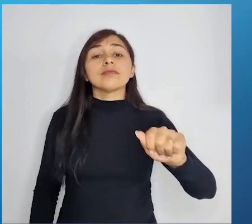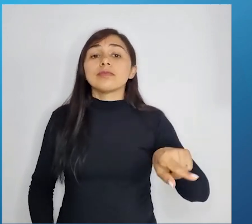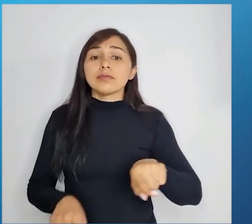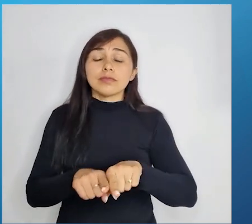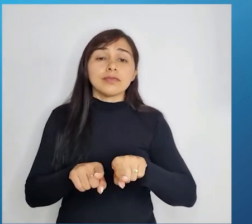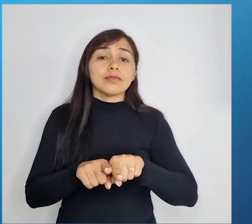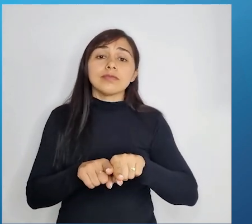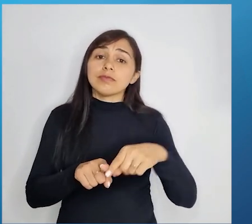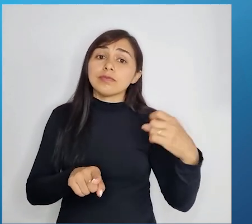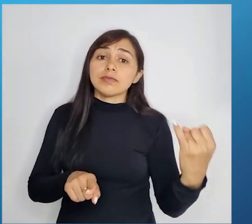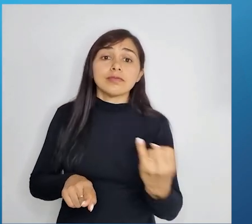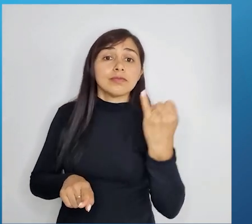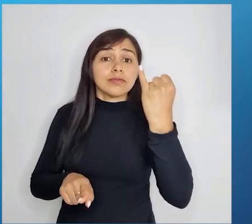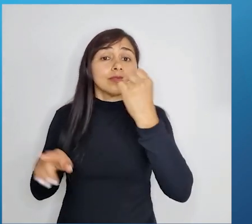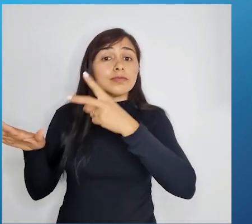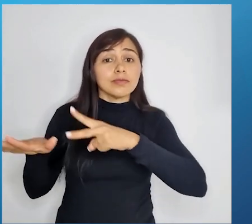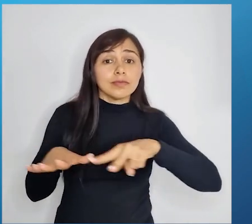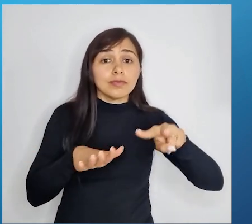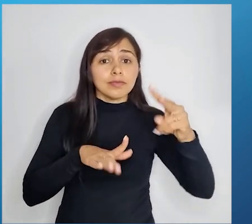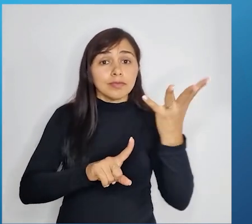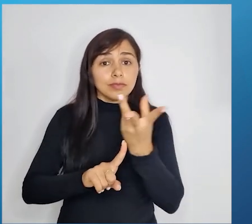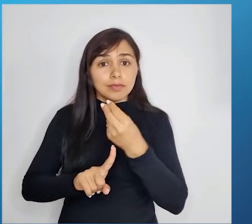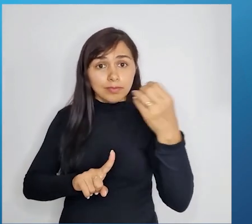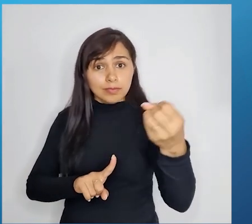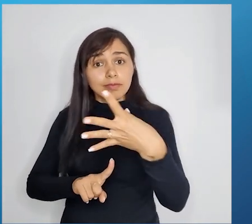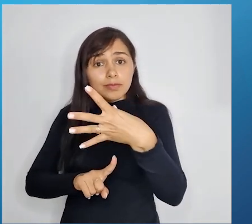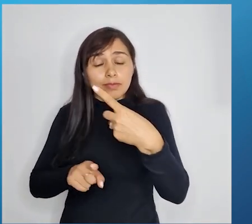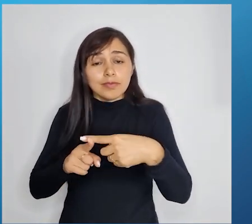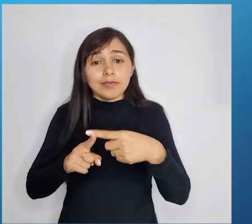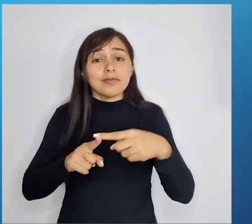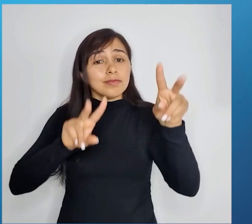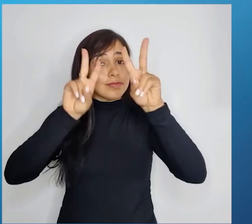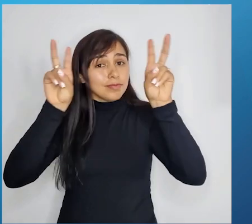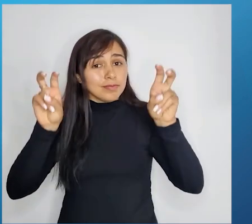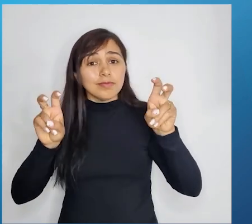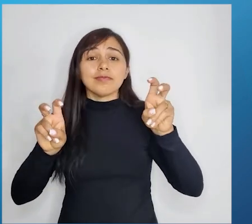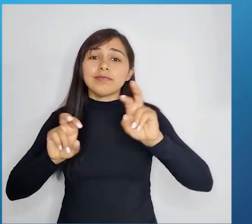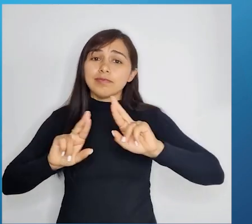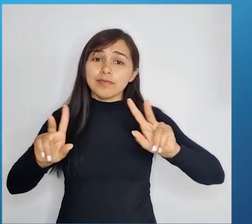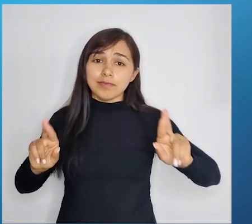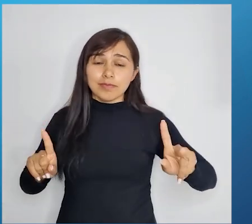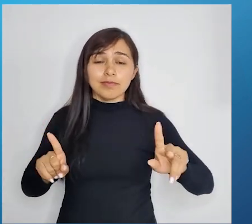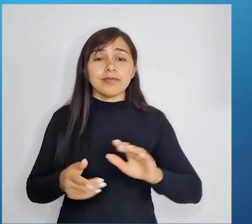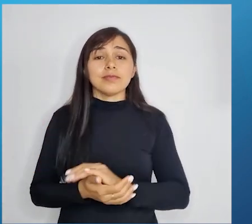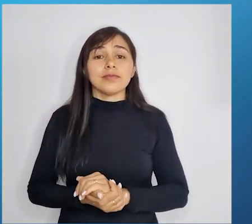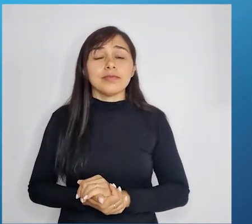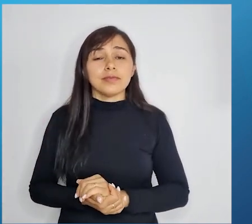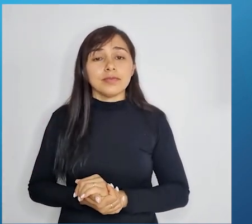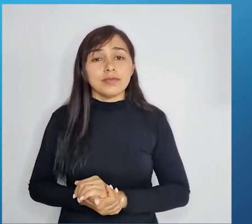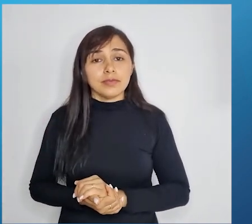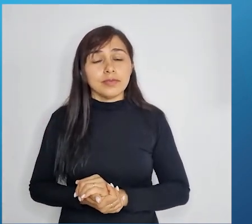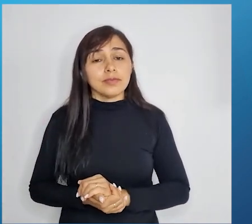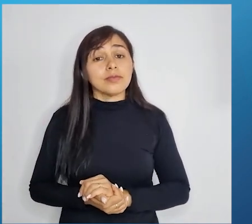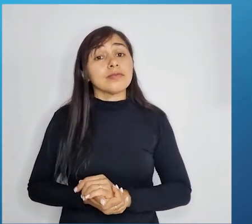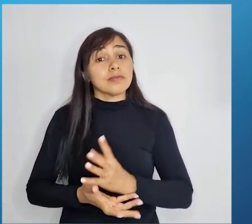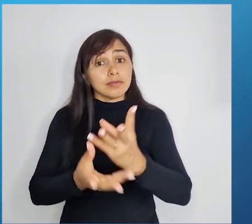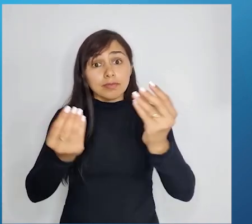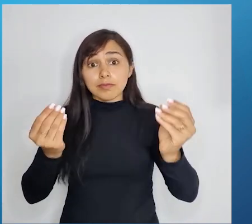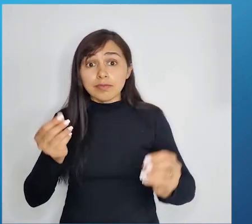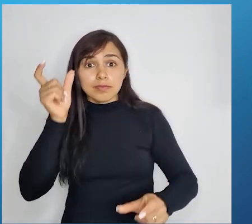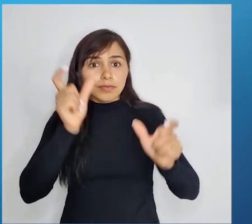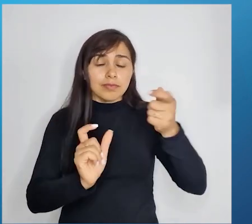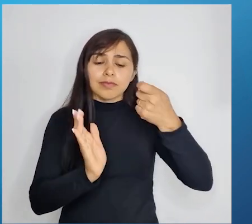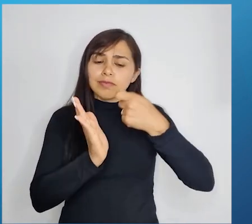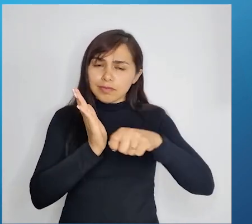das inspirações para a Semana da Arte Moderna, por sua abordagem inovadora e ousada. Com uma intensa produção